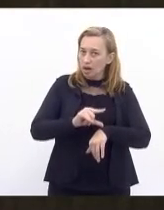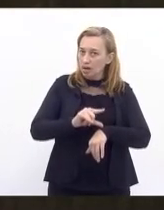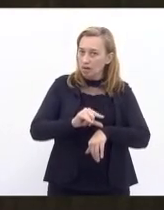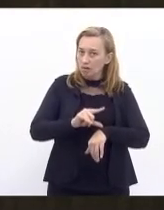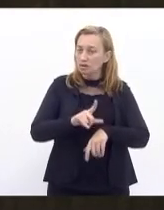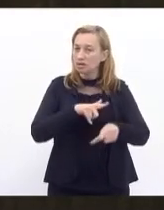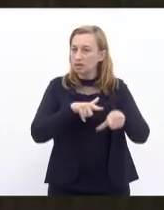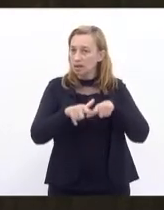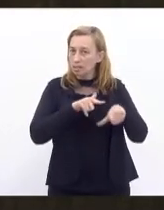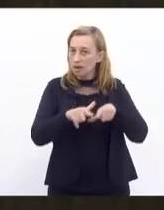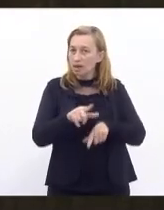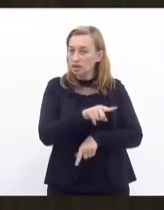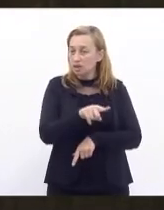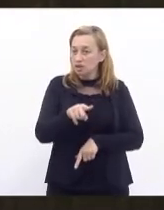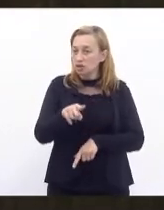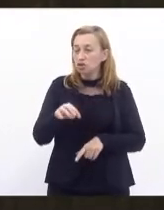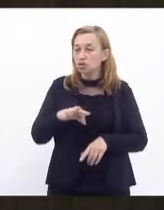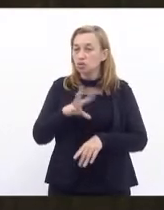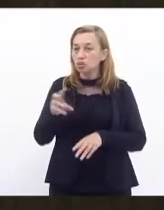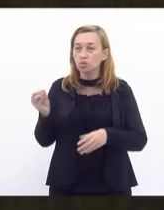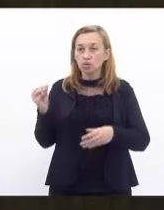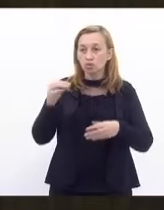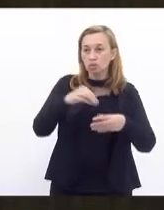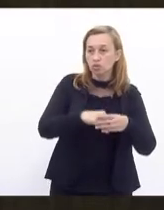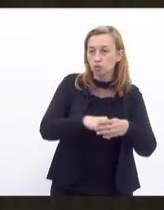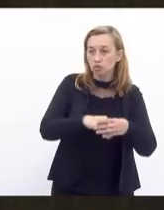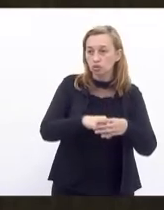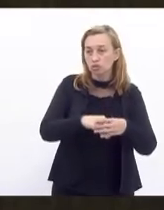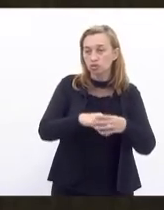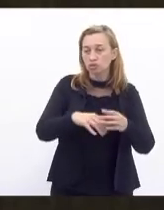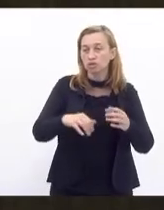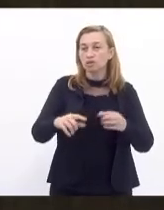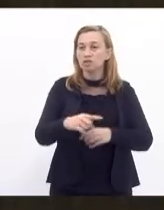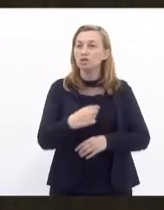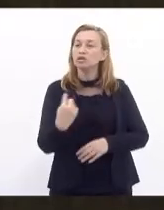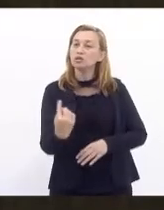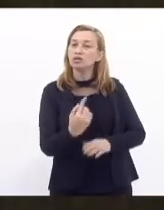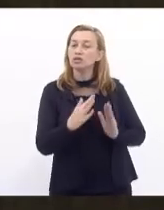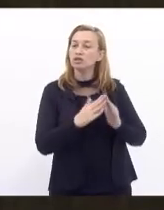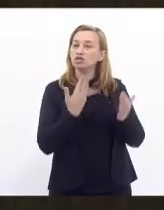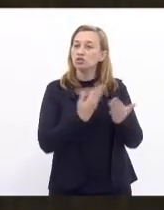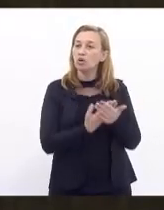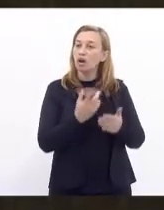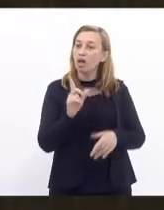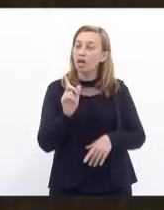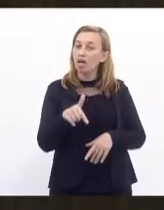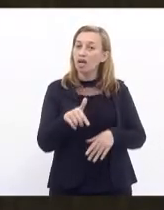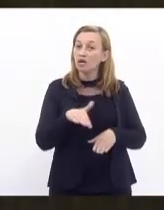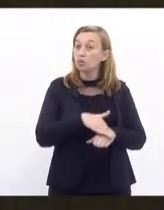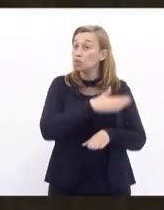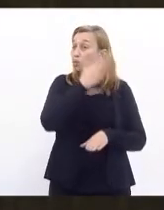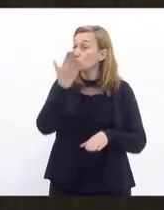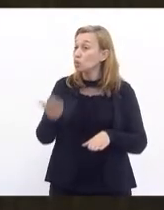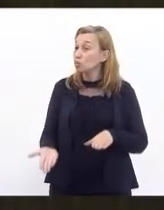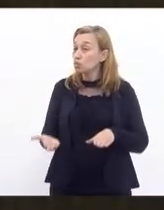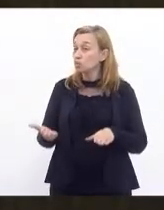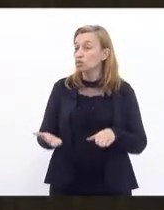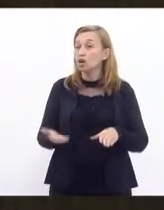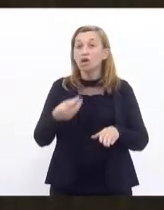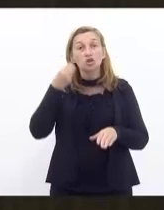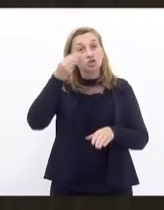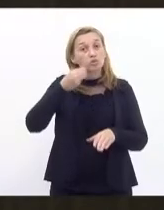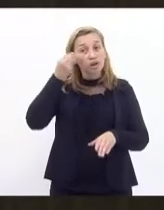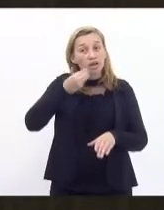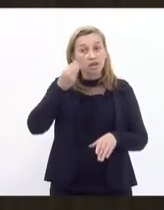aqueles e aquelas que integram as equipes dirigentes das nossas escolas é uma carga horária integral. Eu vivi a experiência